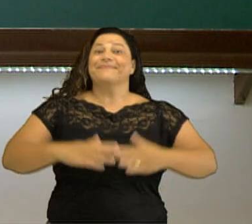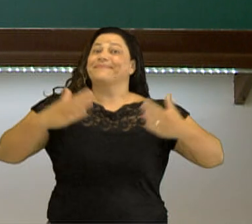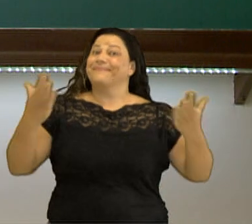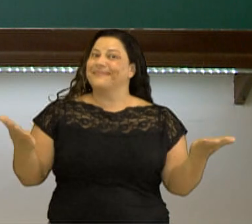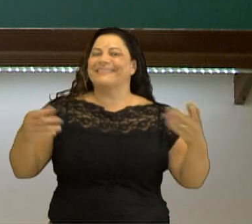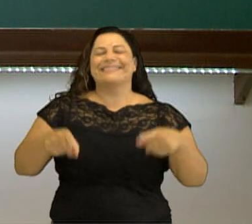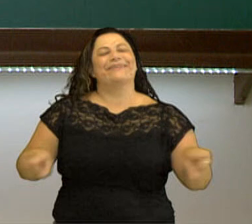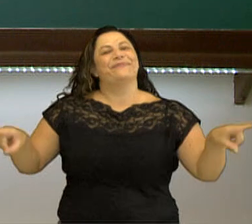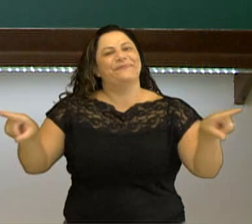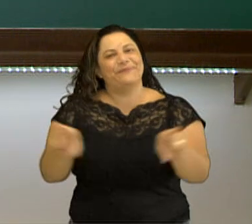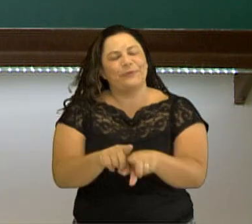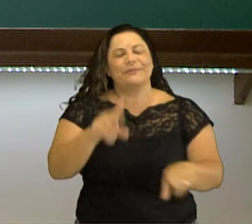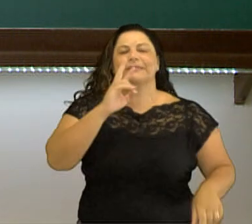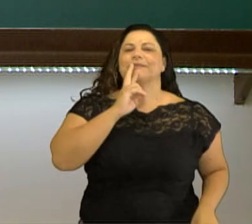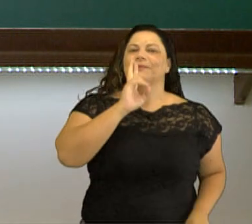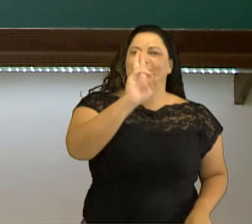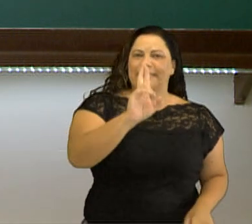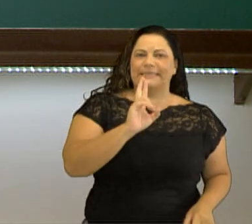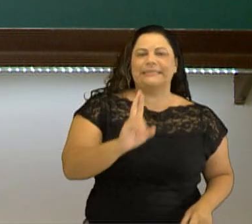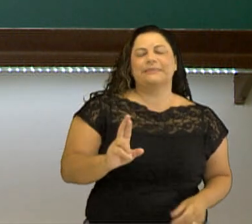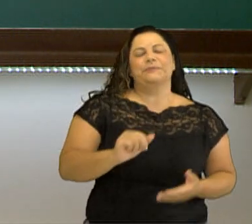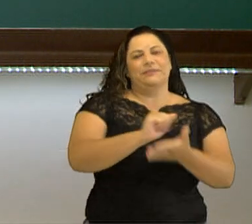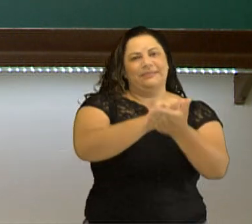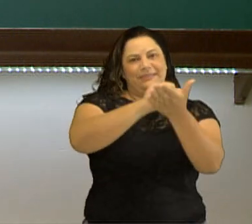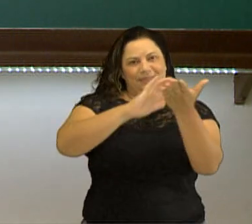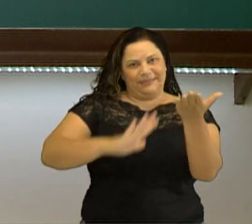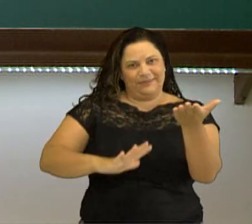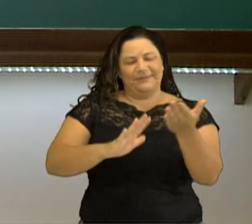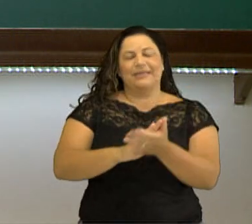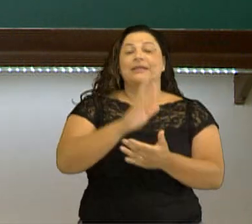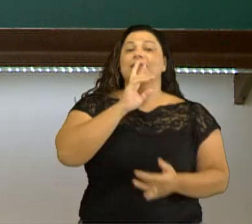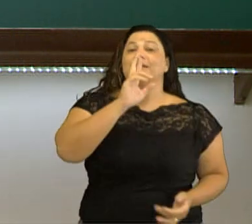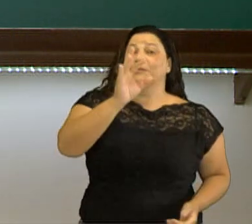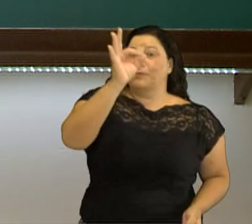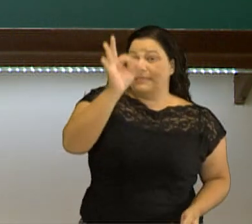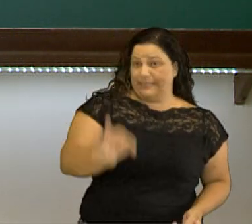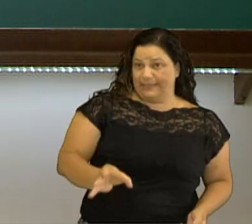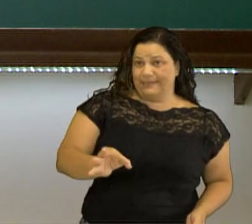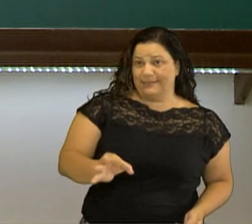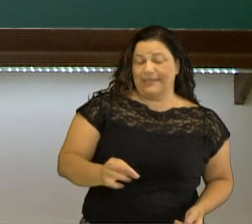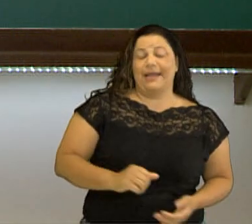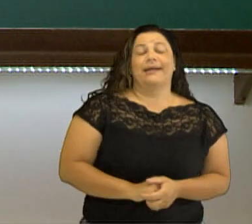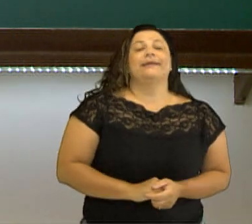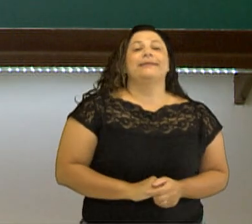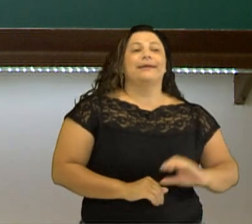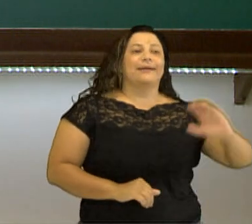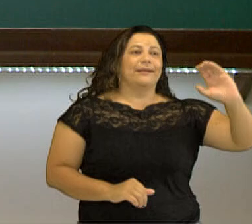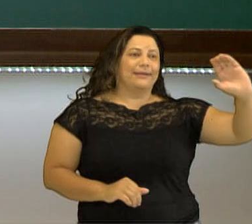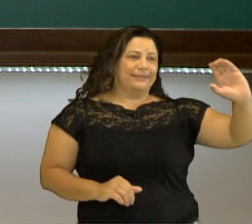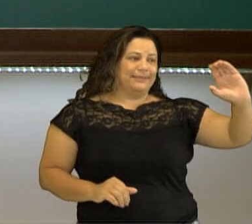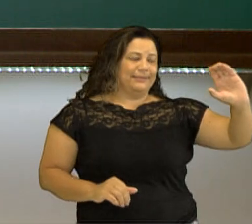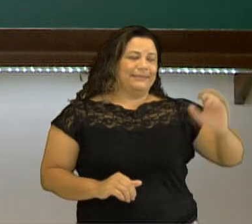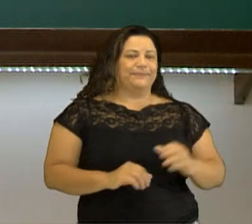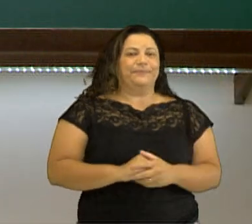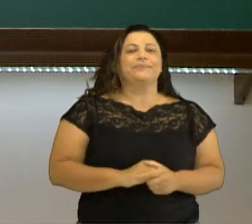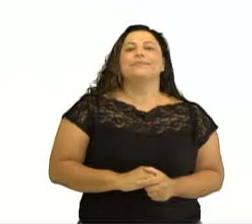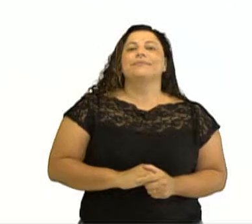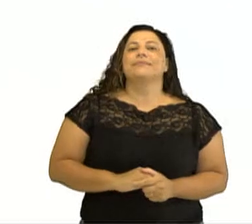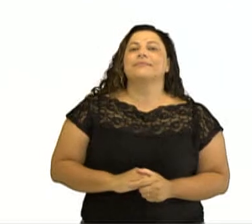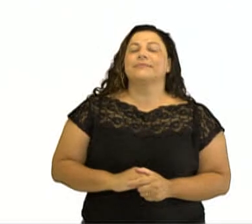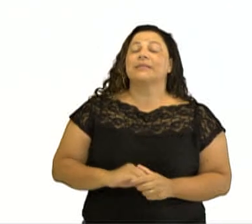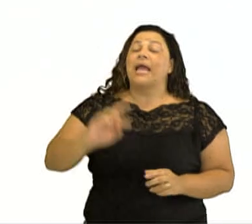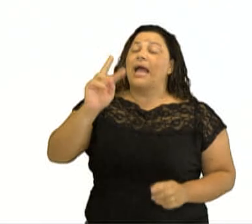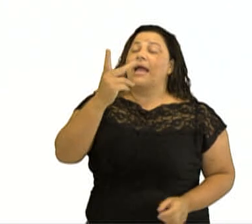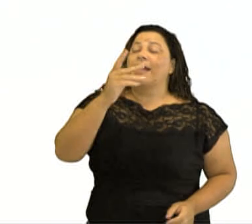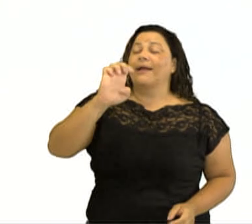Estamos de volta com a resolução desse exercício. A resposta correta é a alternativa C. A hepatite, ela